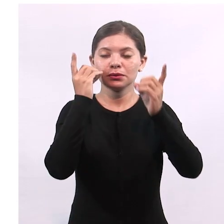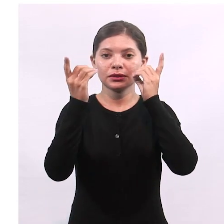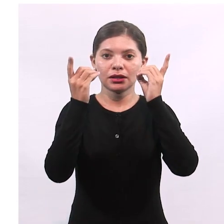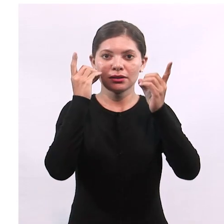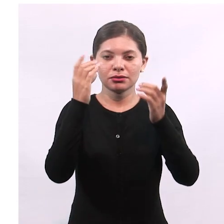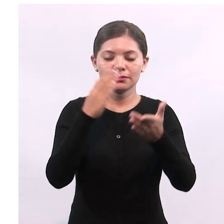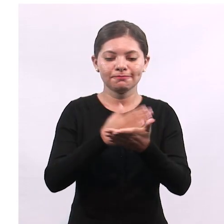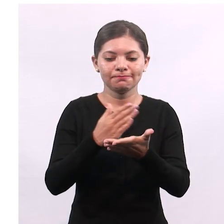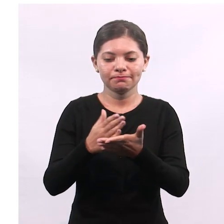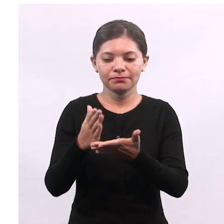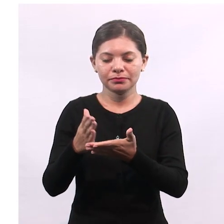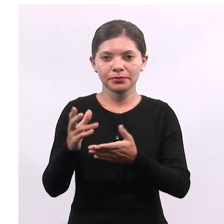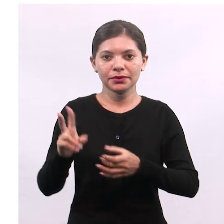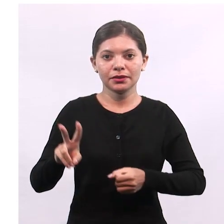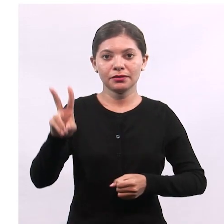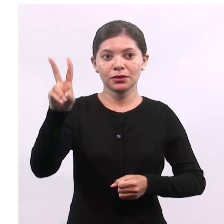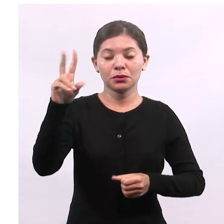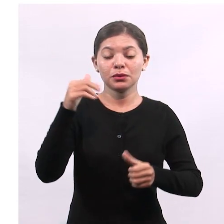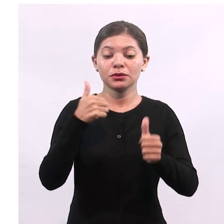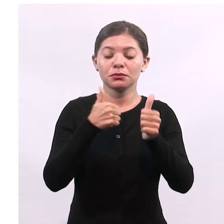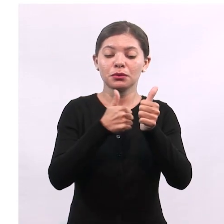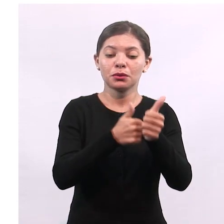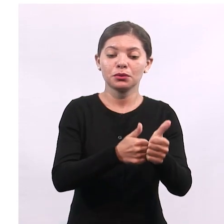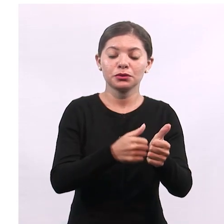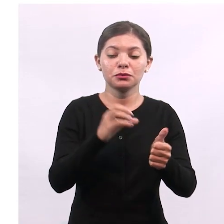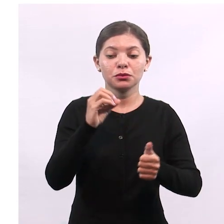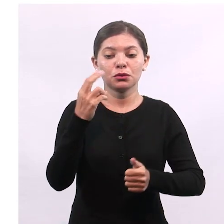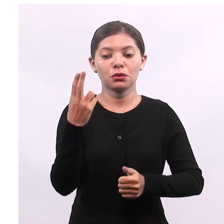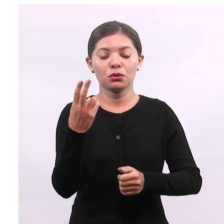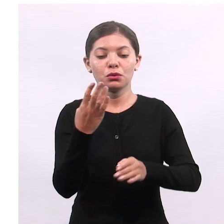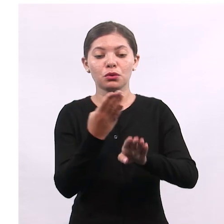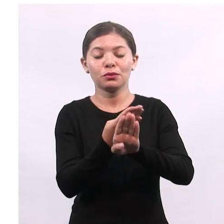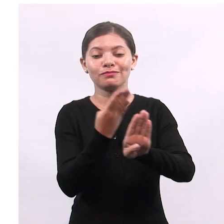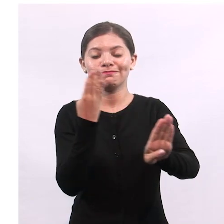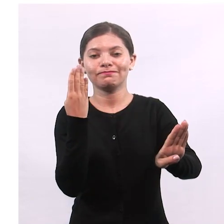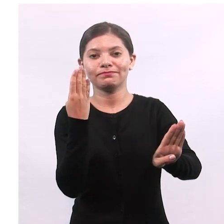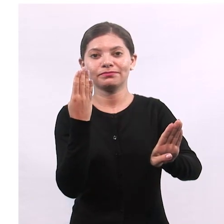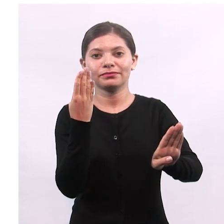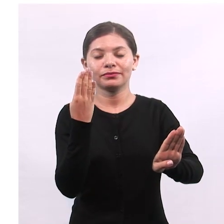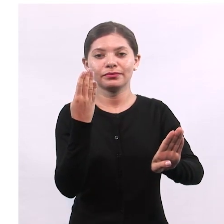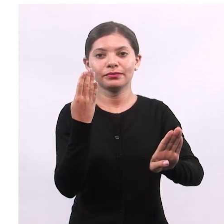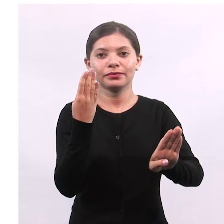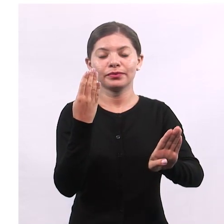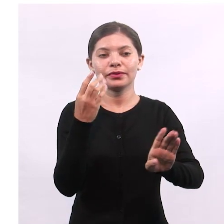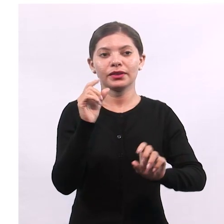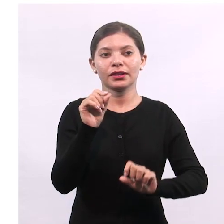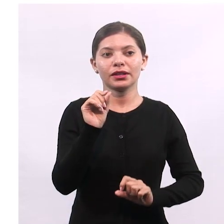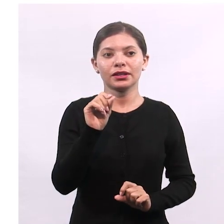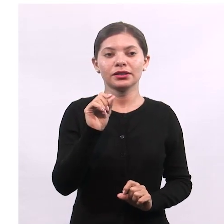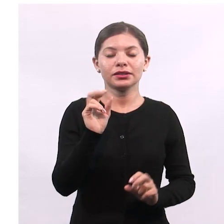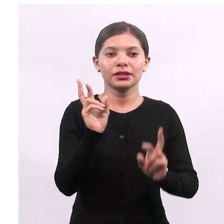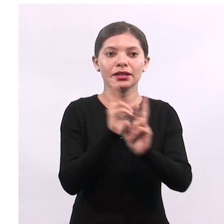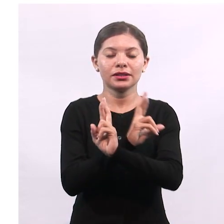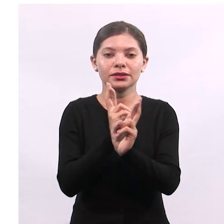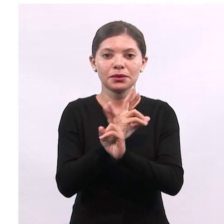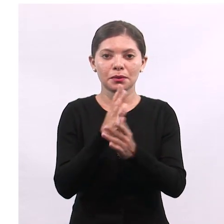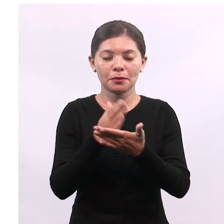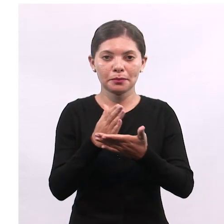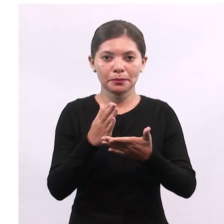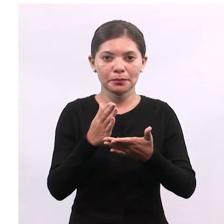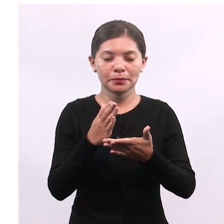próximos à média ou longe da Média esse desvio em relação a média pode ser medida através